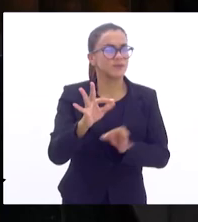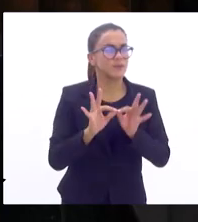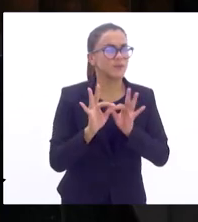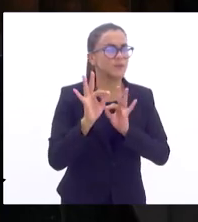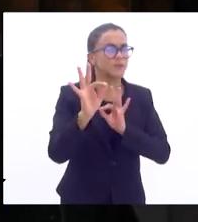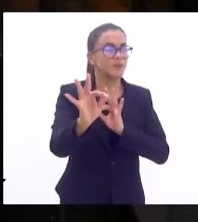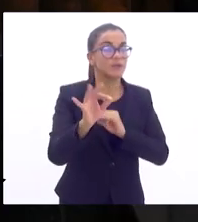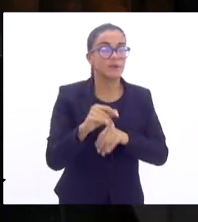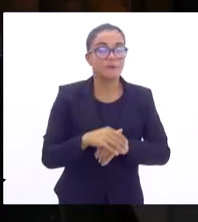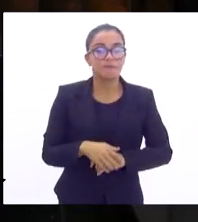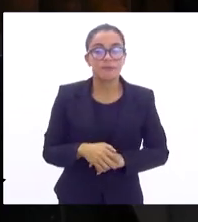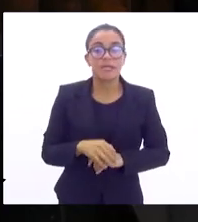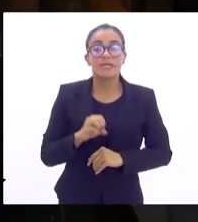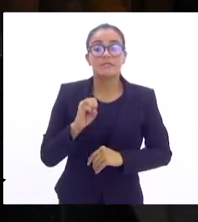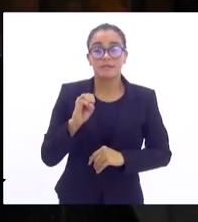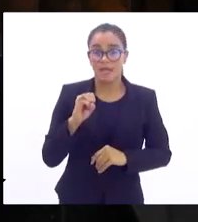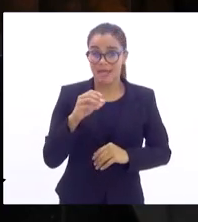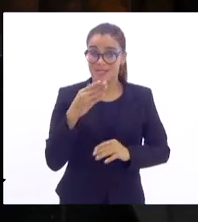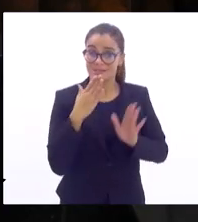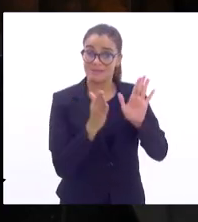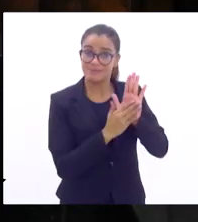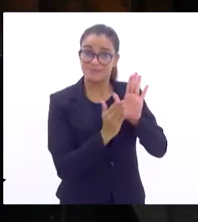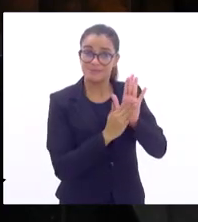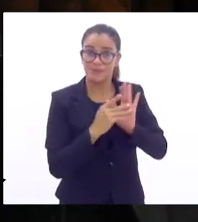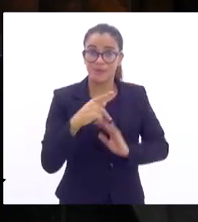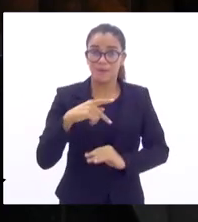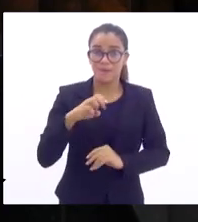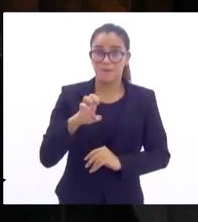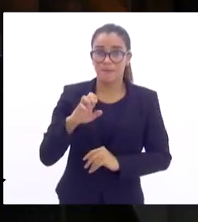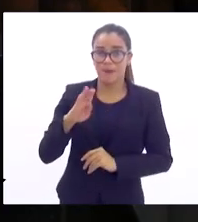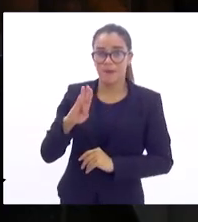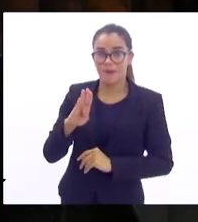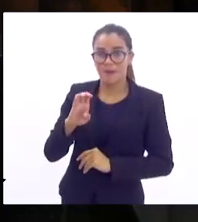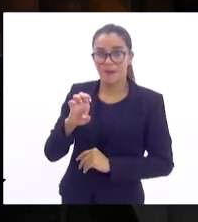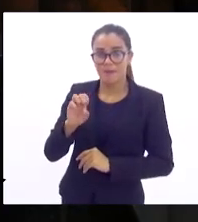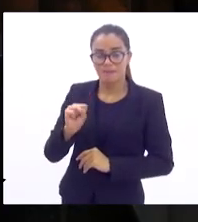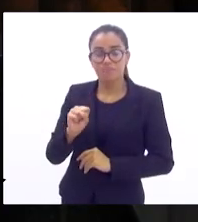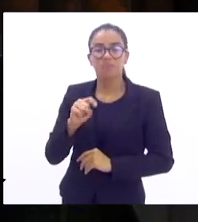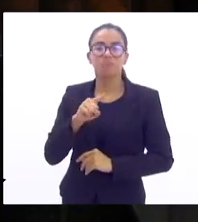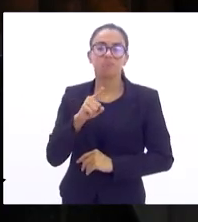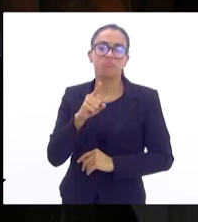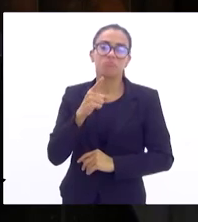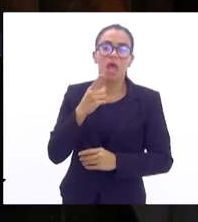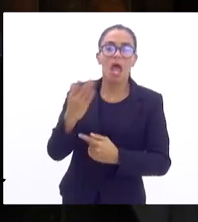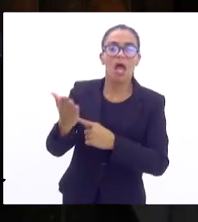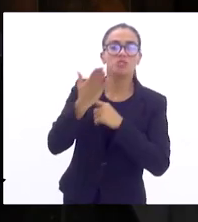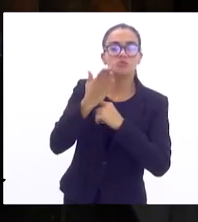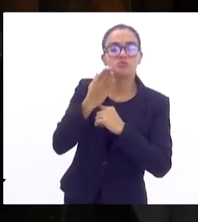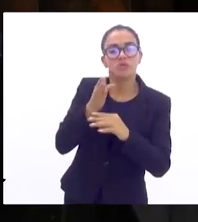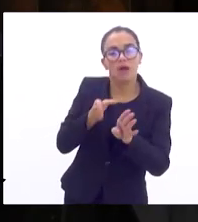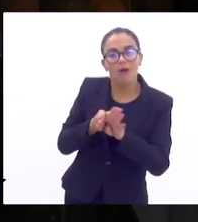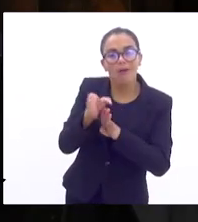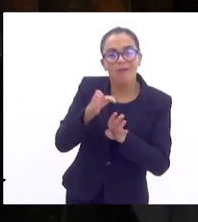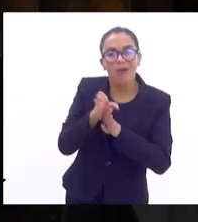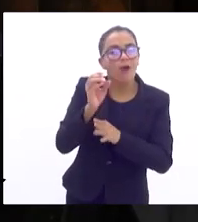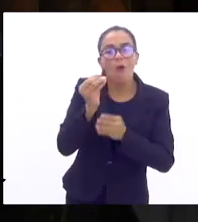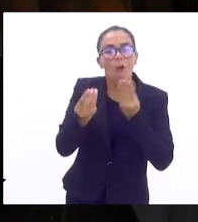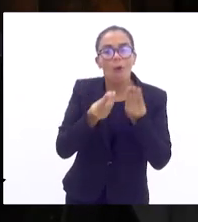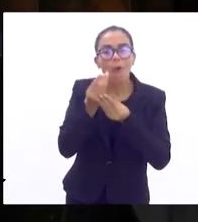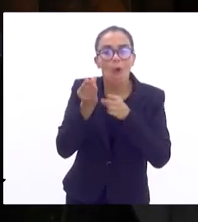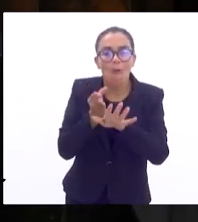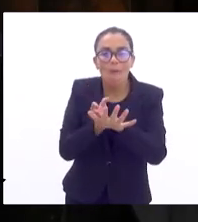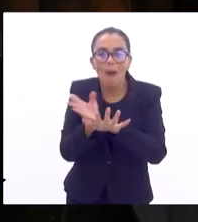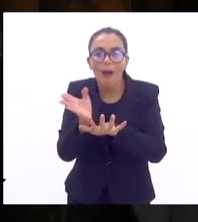e essa proposta do pedes é que Visa traçar essa estratégia aqui a gente tem